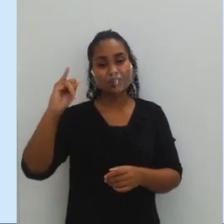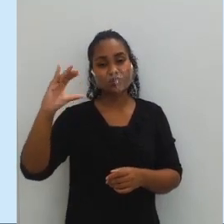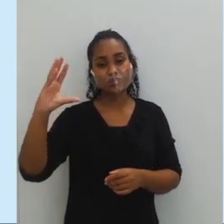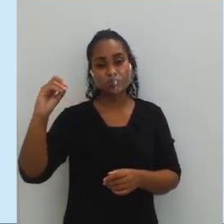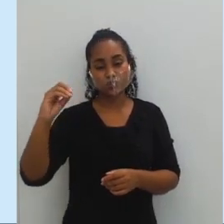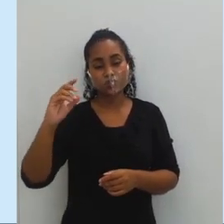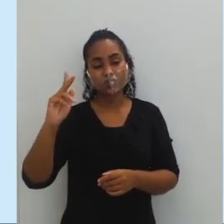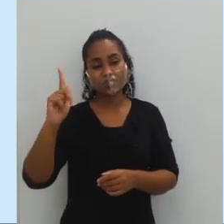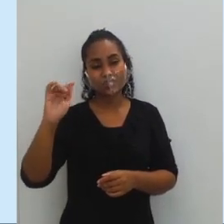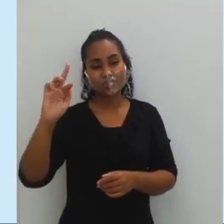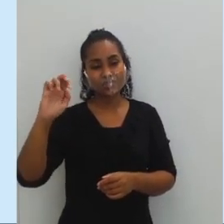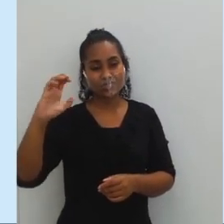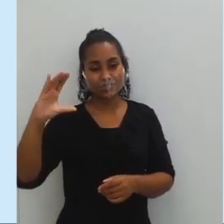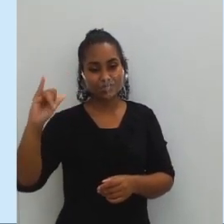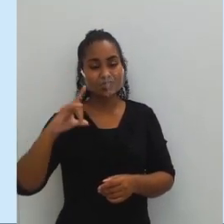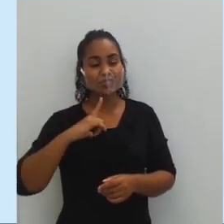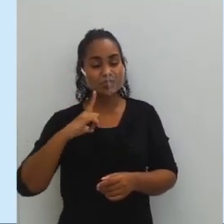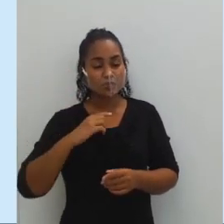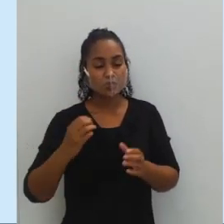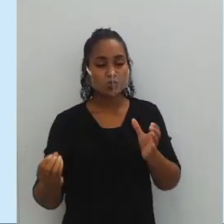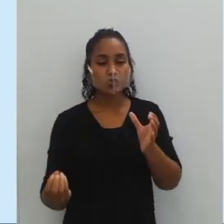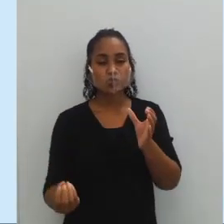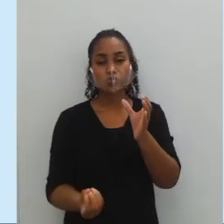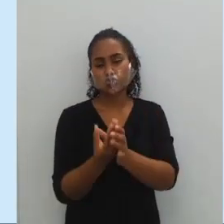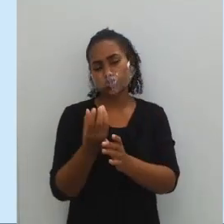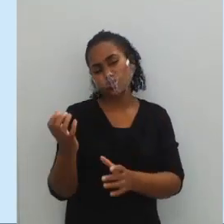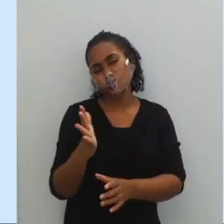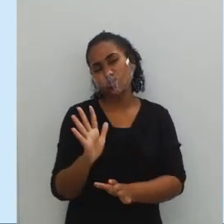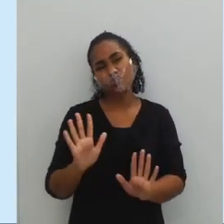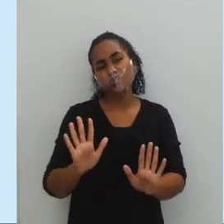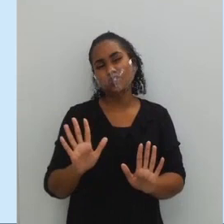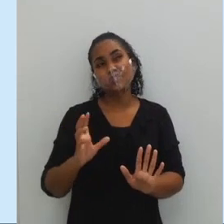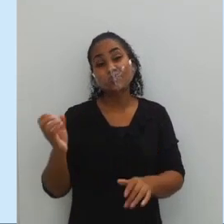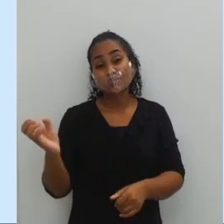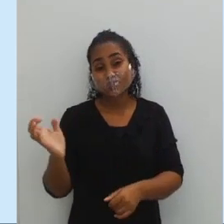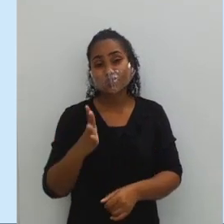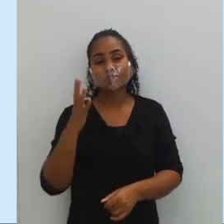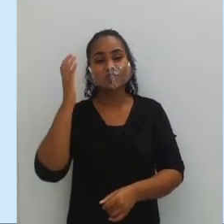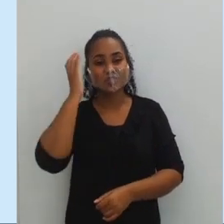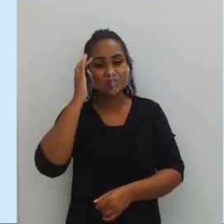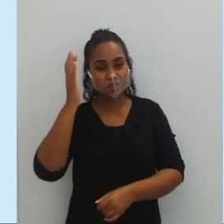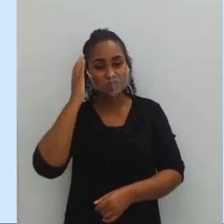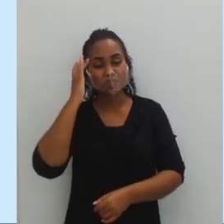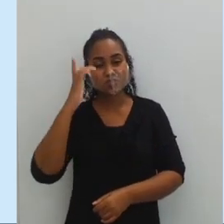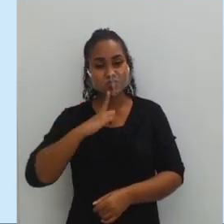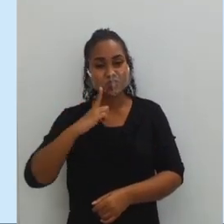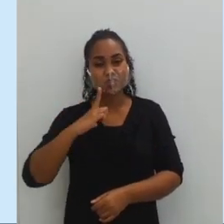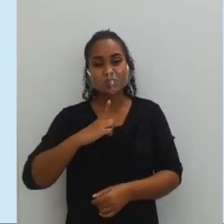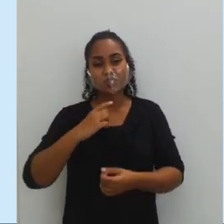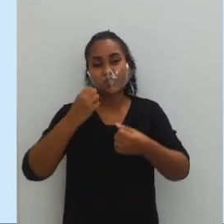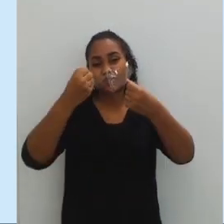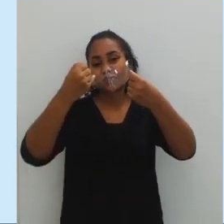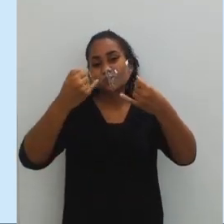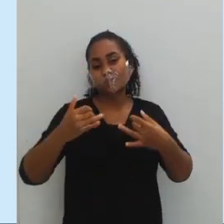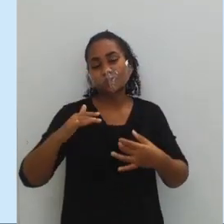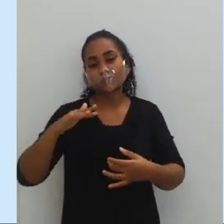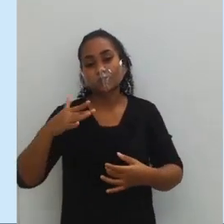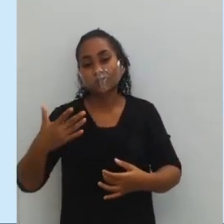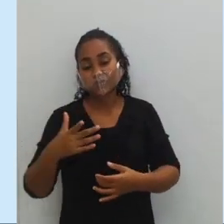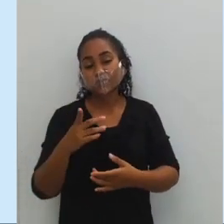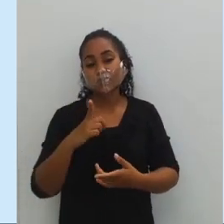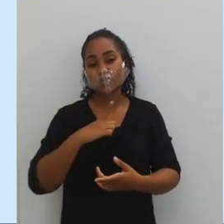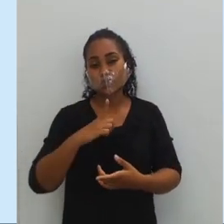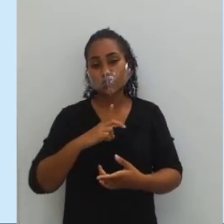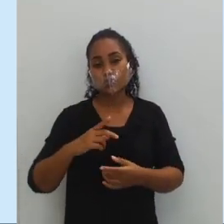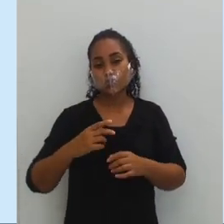E também uma nova origem, que foi, não nova origem, né? Mas uma nova teoria, que teria sido através